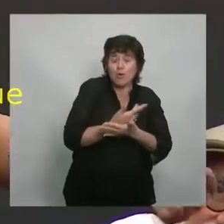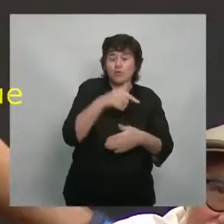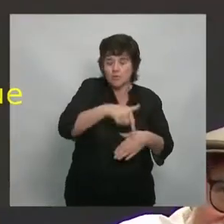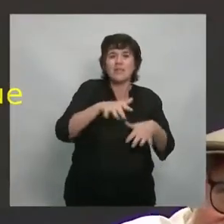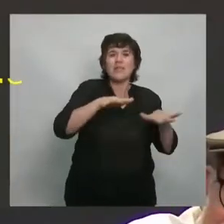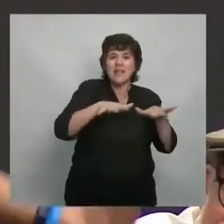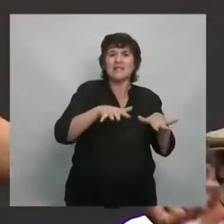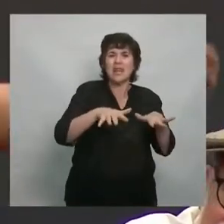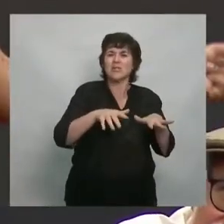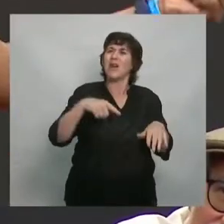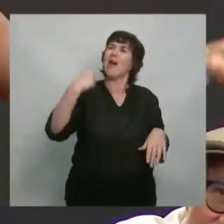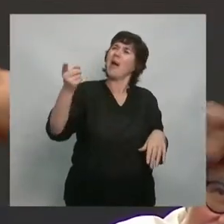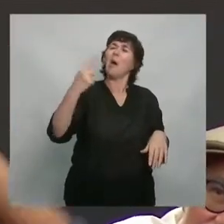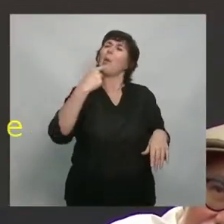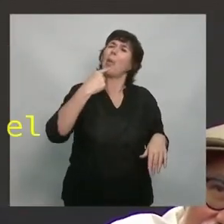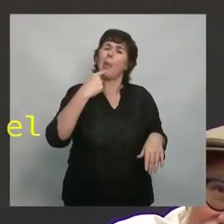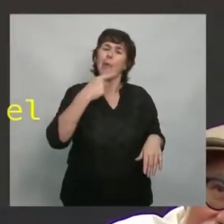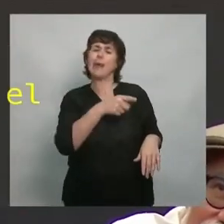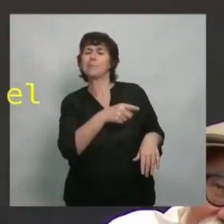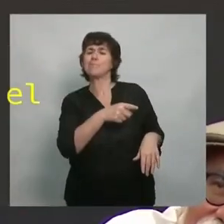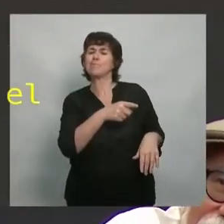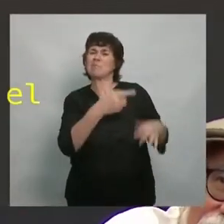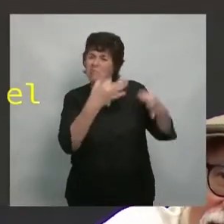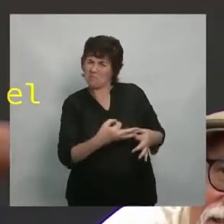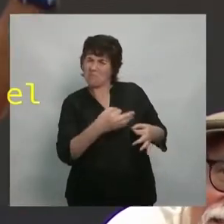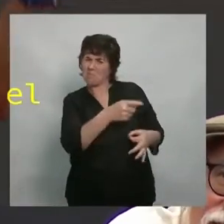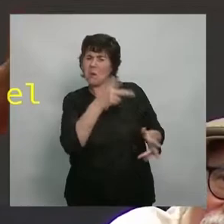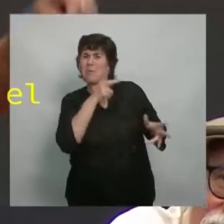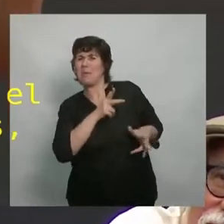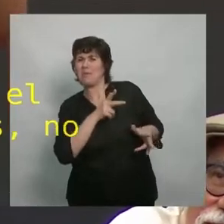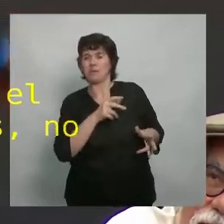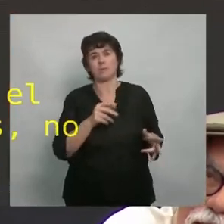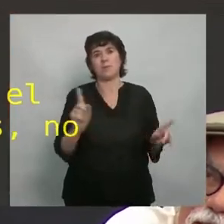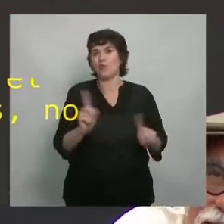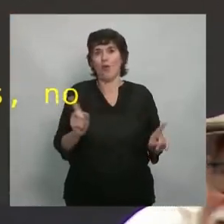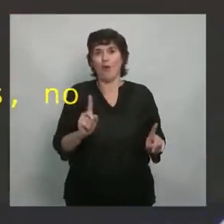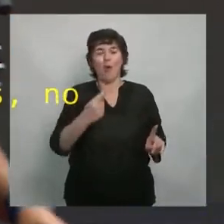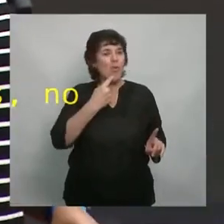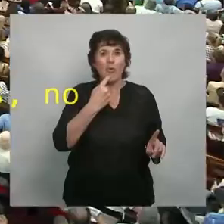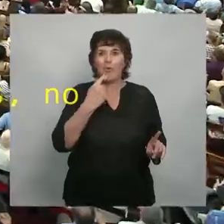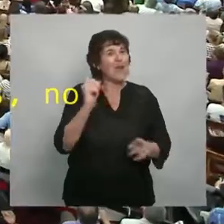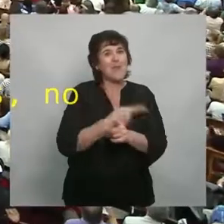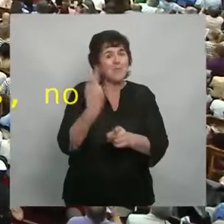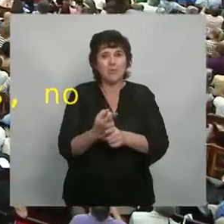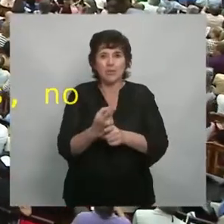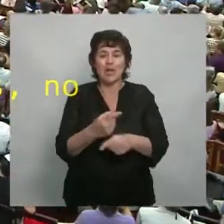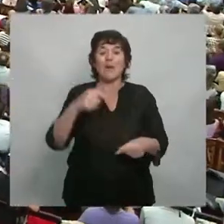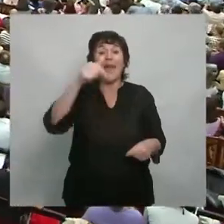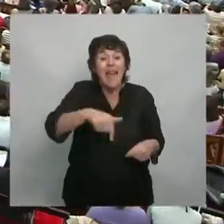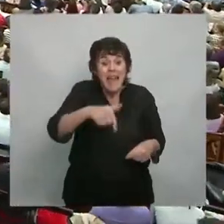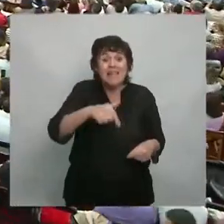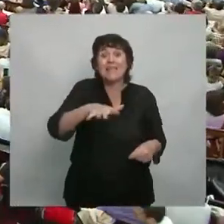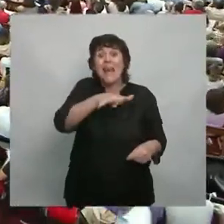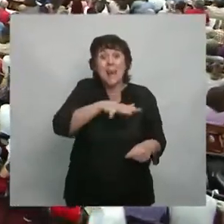nós. Não duvidem de nós. Eu penso que esse espaço aqui, as discussões que